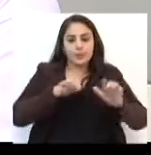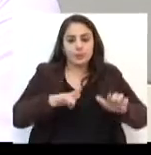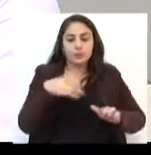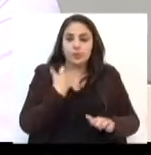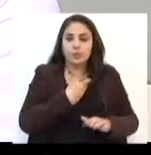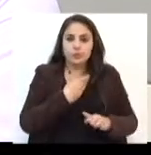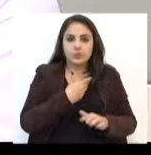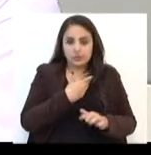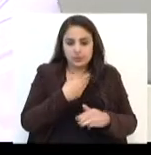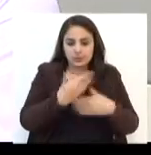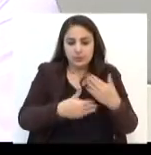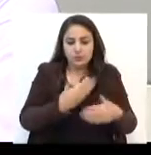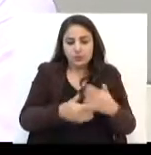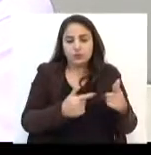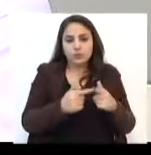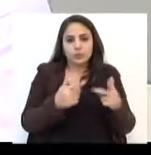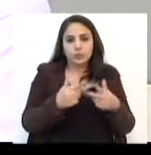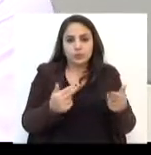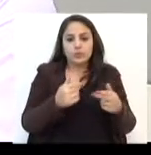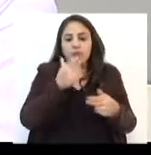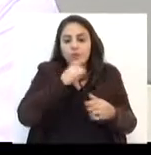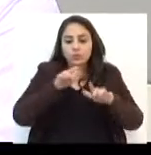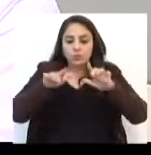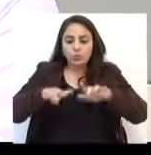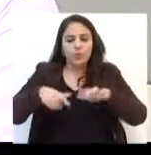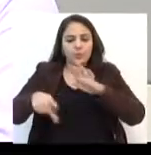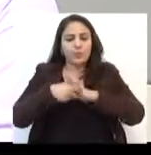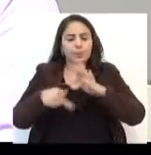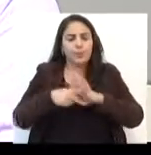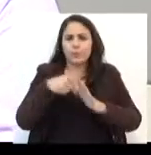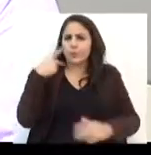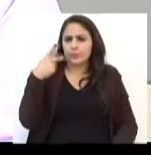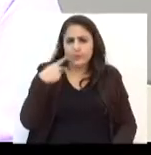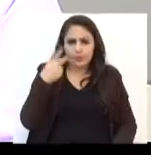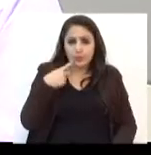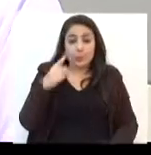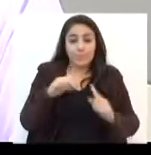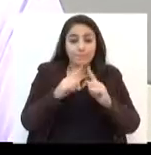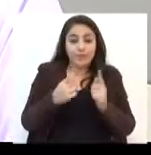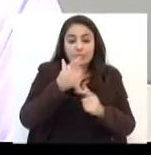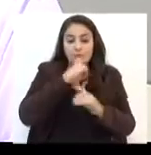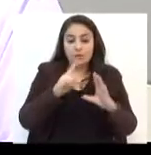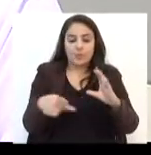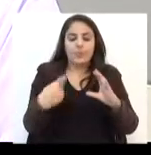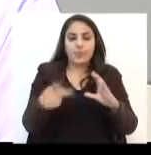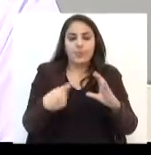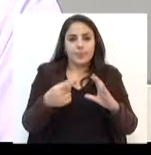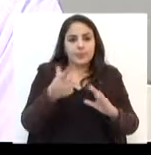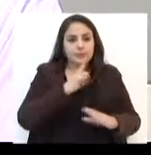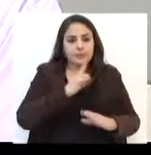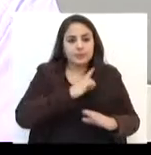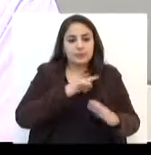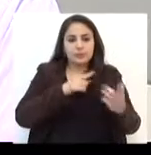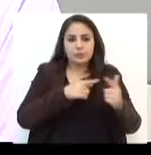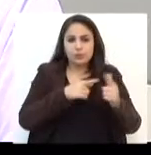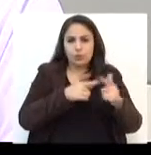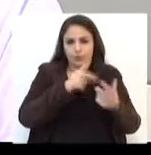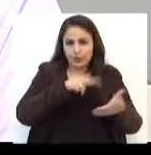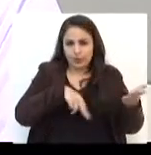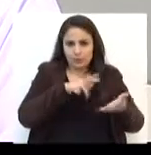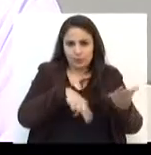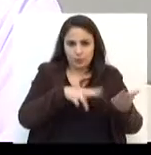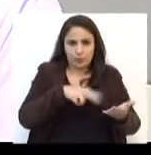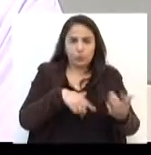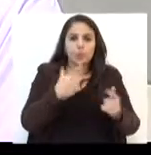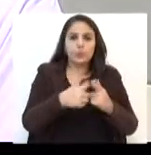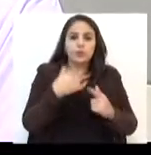né, para nós desenvolver isso, talvez num espaço destinado ao vereador, mas como Câmara, como instituição, fazer essa leitura, mesmo como